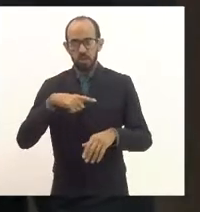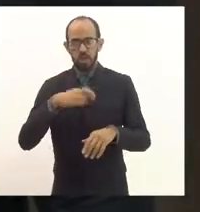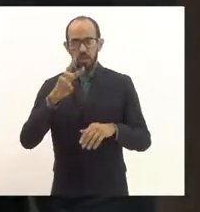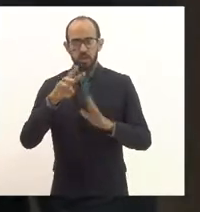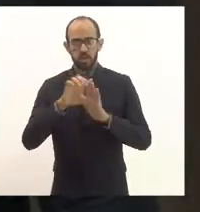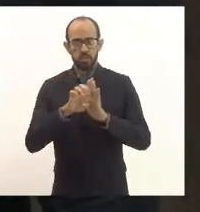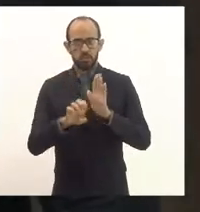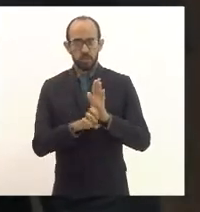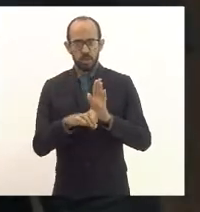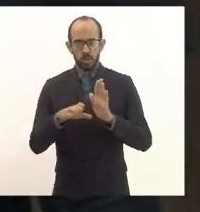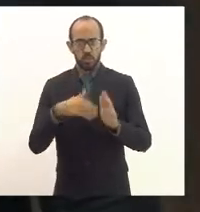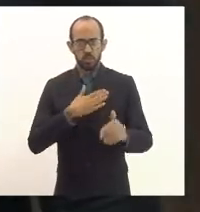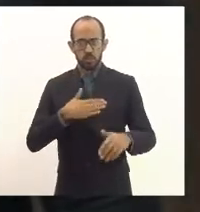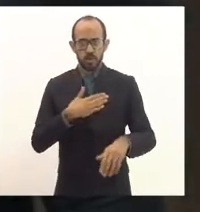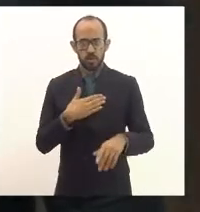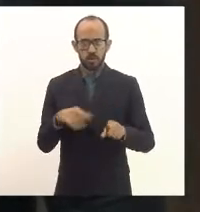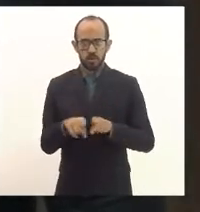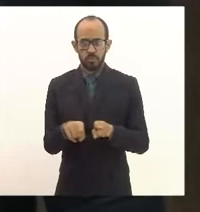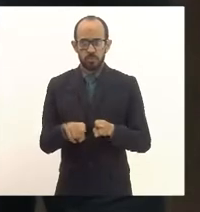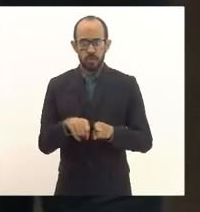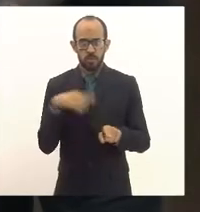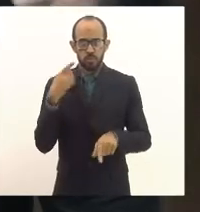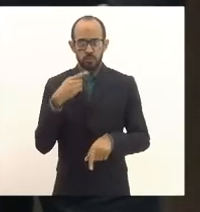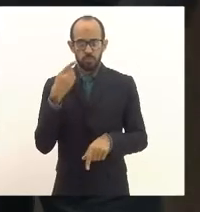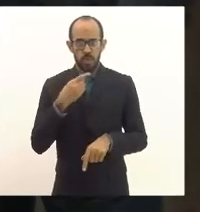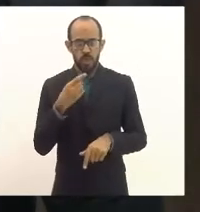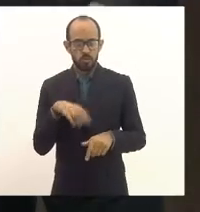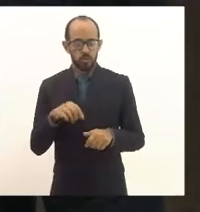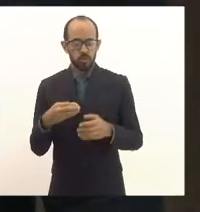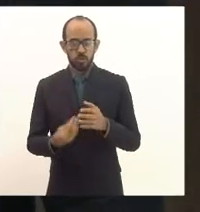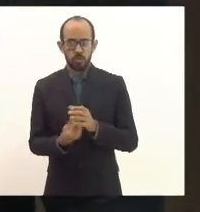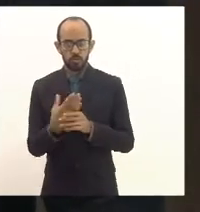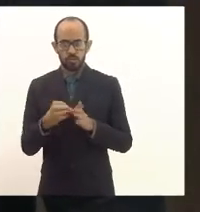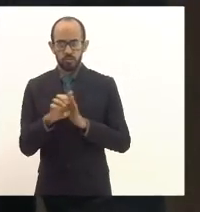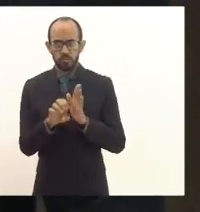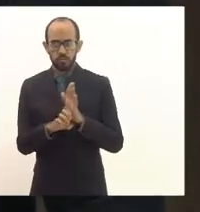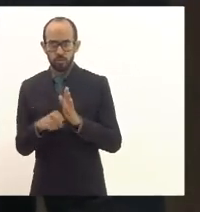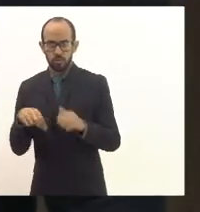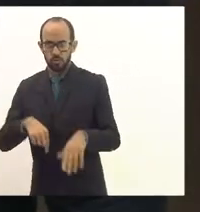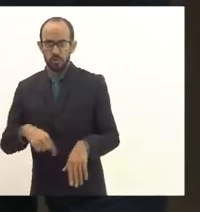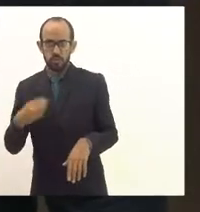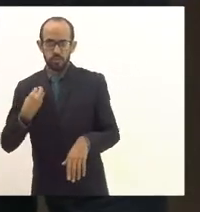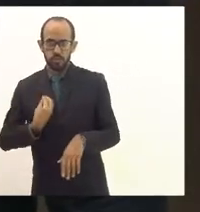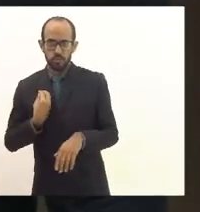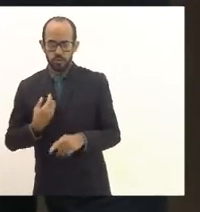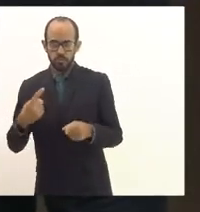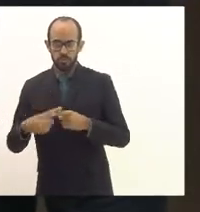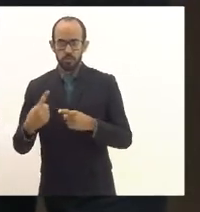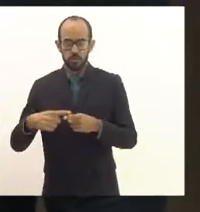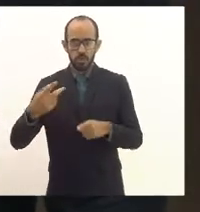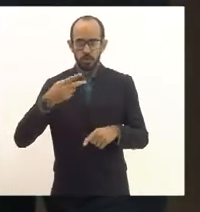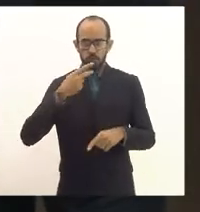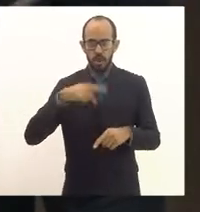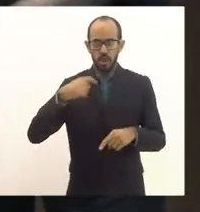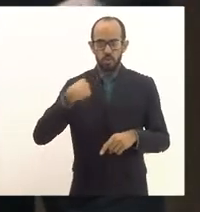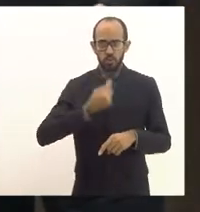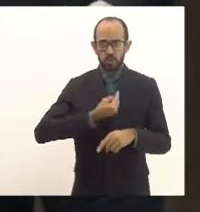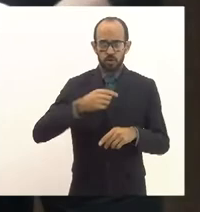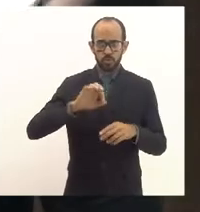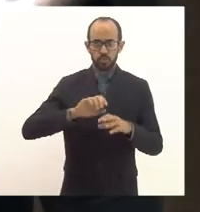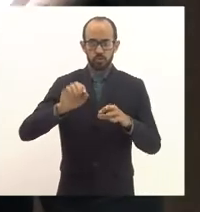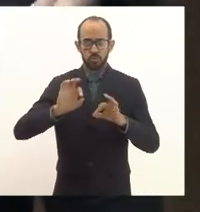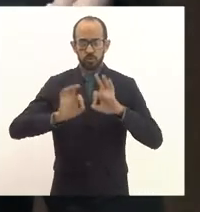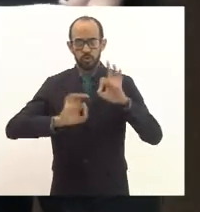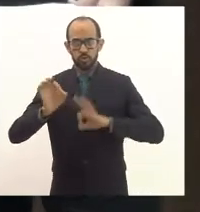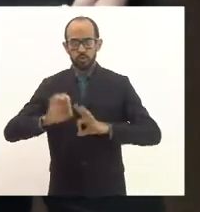e, inclusive, gostaria que o deputado que emendou estivesse aqui para poder dizer, inclusive, que o nosso projeto ele é baseado na